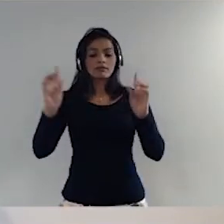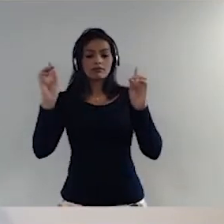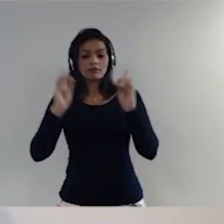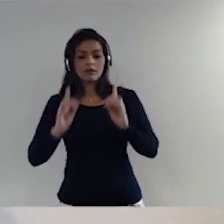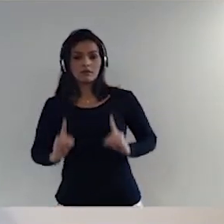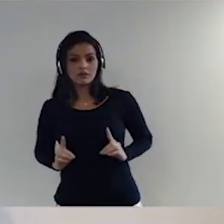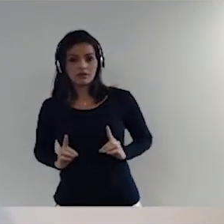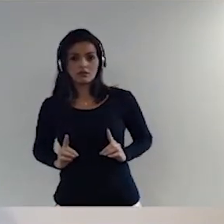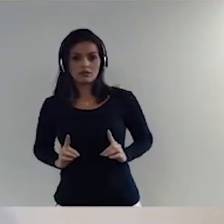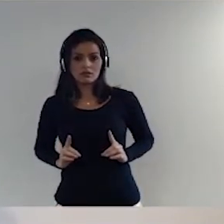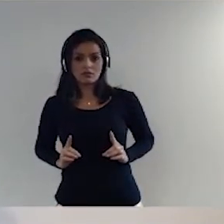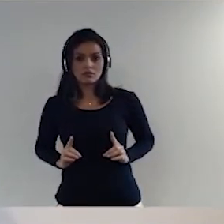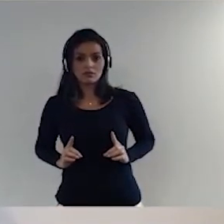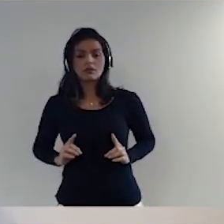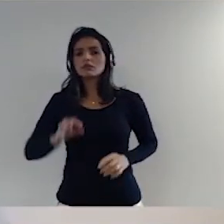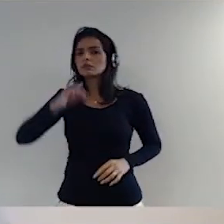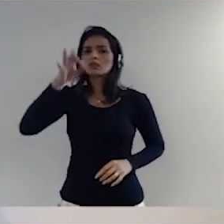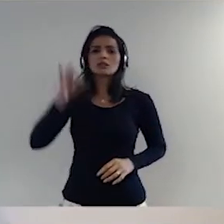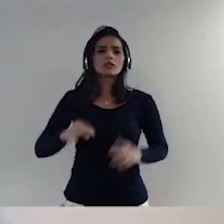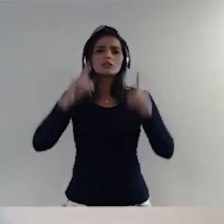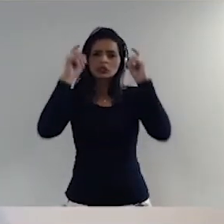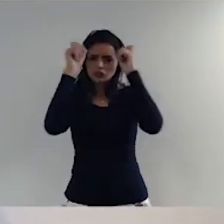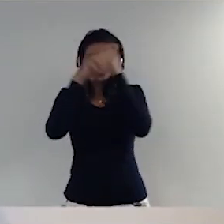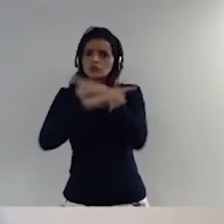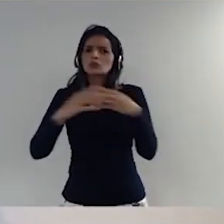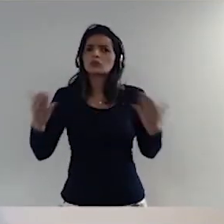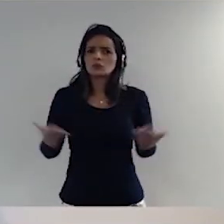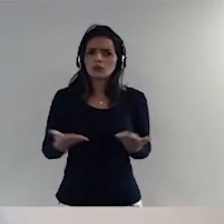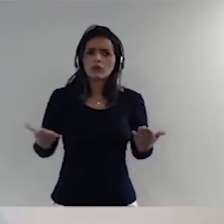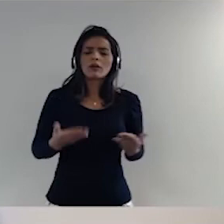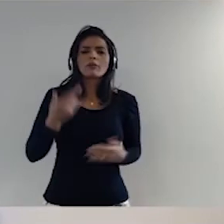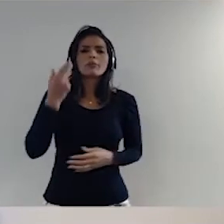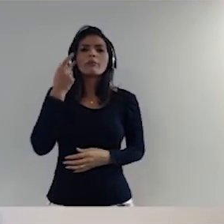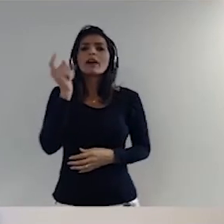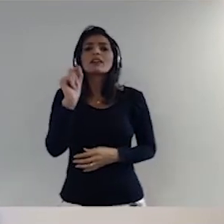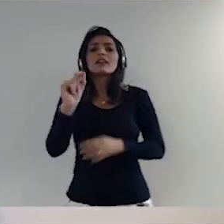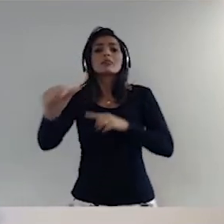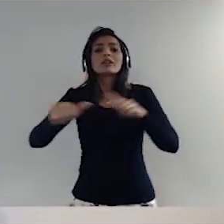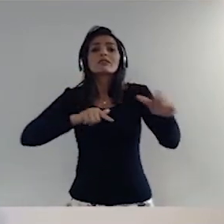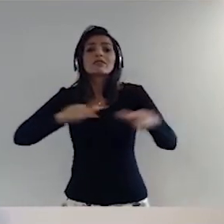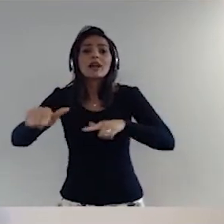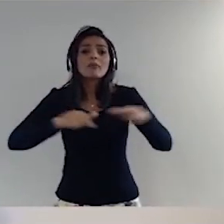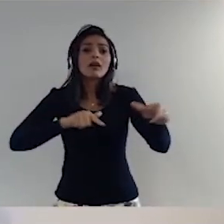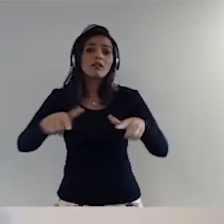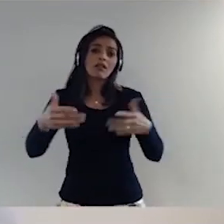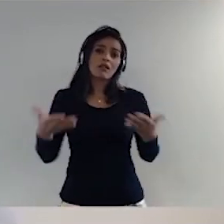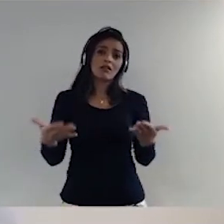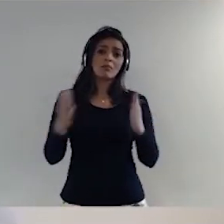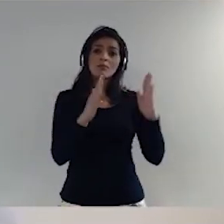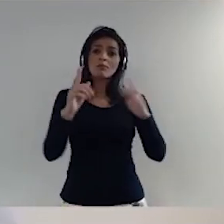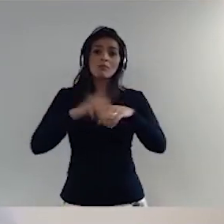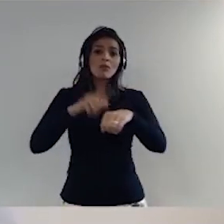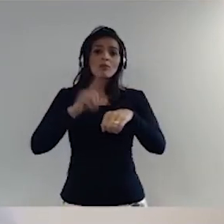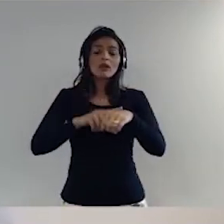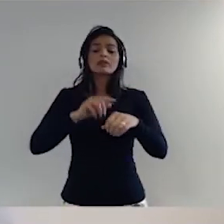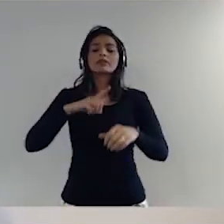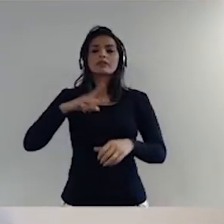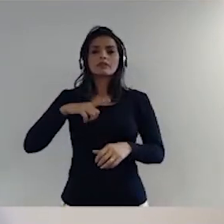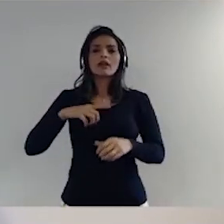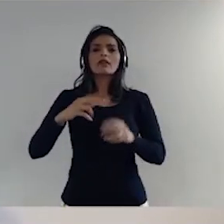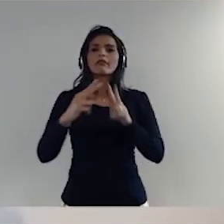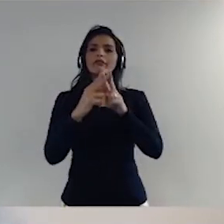deficiência, que eu tenho certeza que está tendo uma dificuldade muito grande para exercer sua profissão nesse momento de audiência